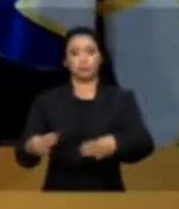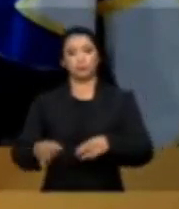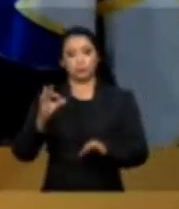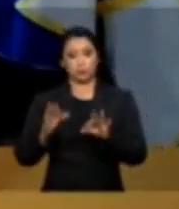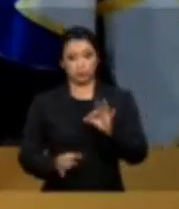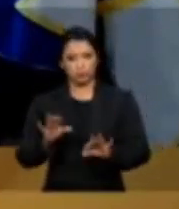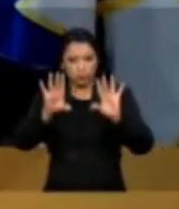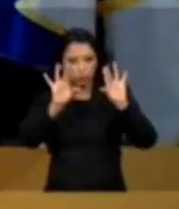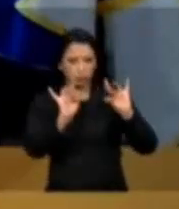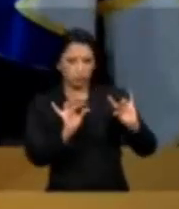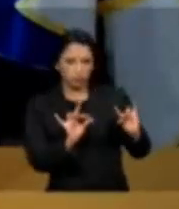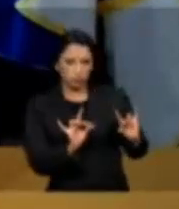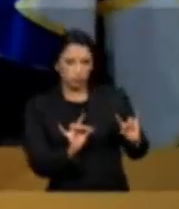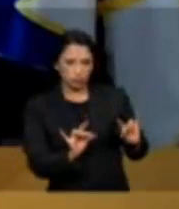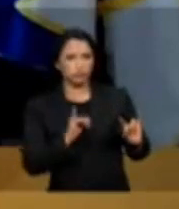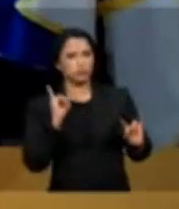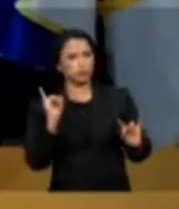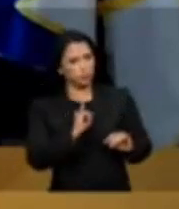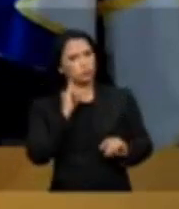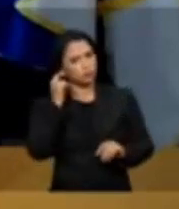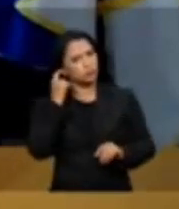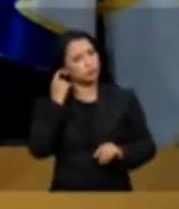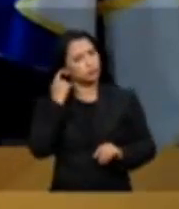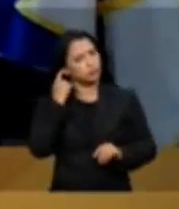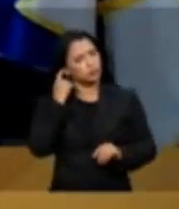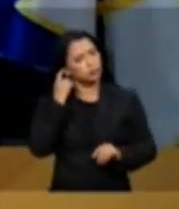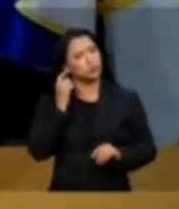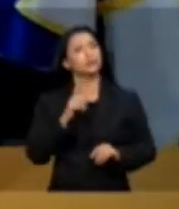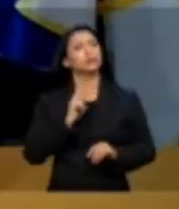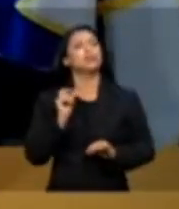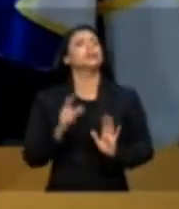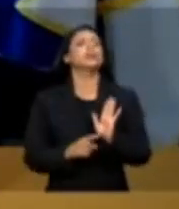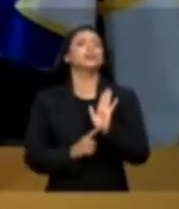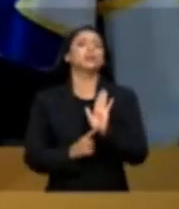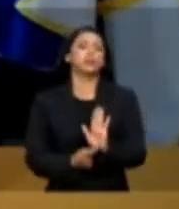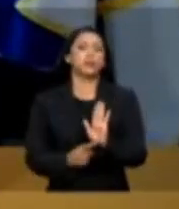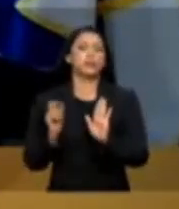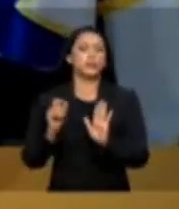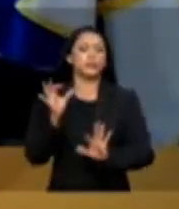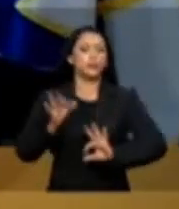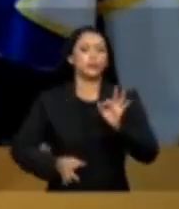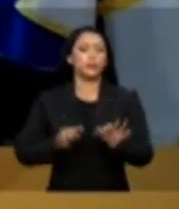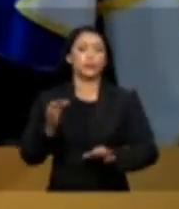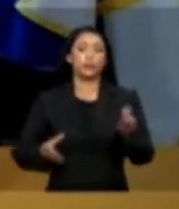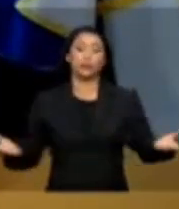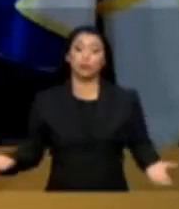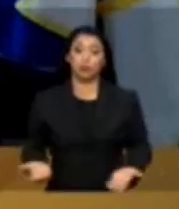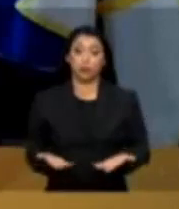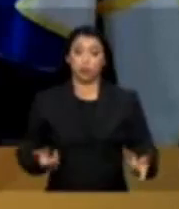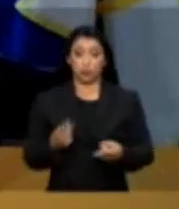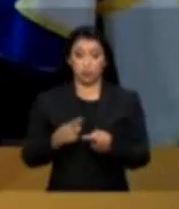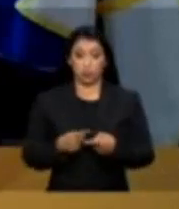um detalhe de todo relevante para o caso, sobre o qual nos debruçamos no julgamento de hoje,